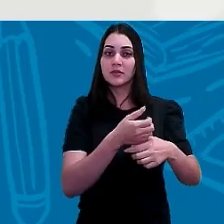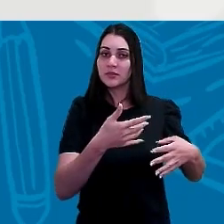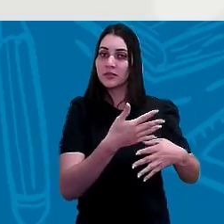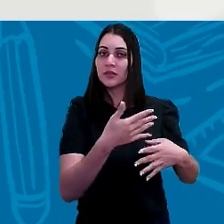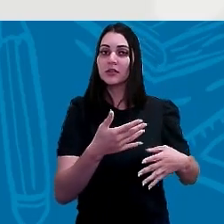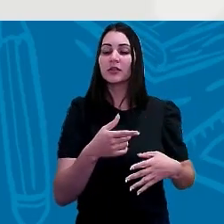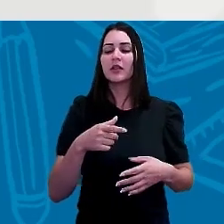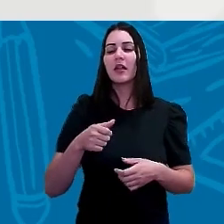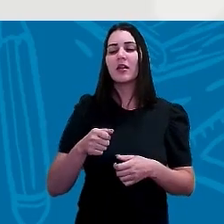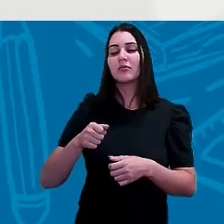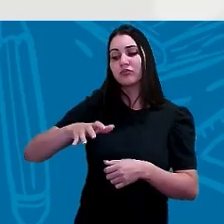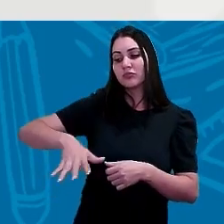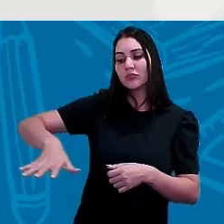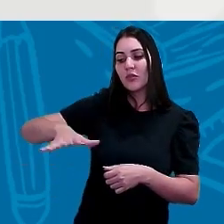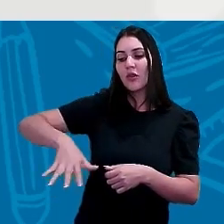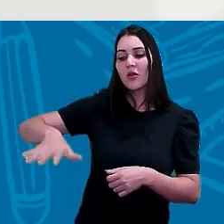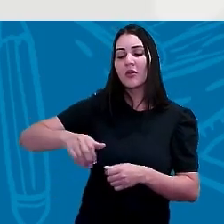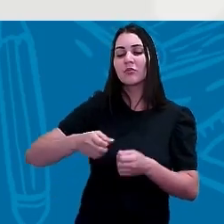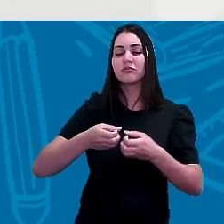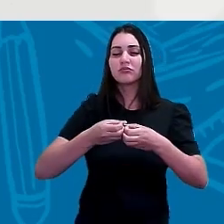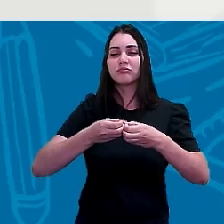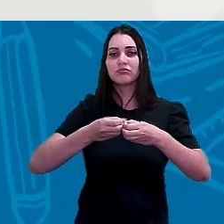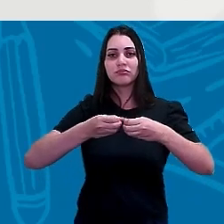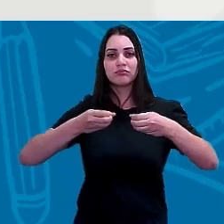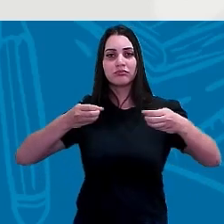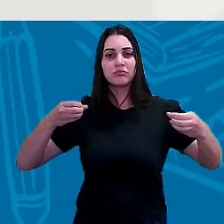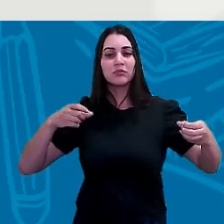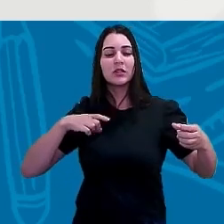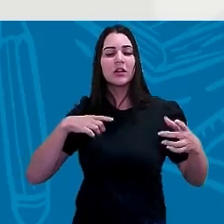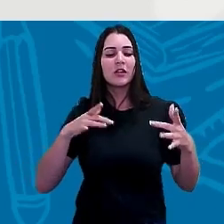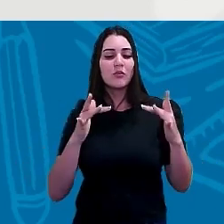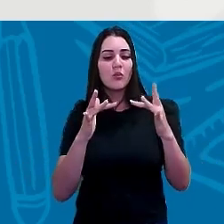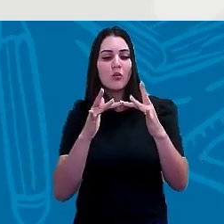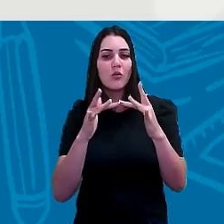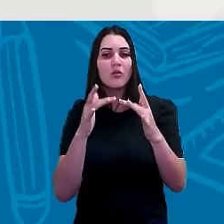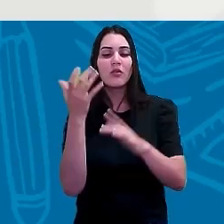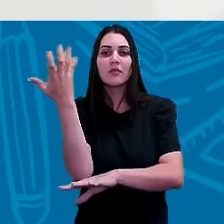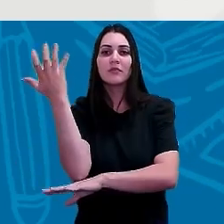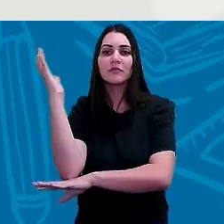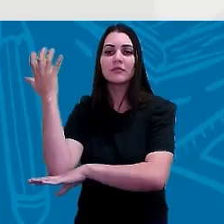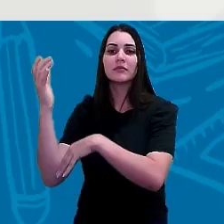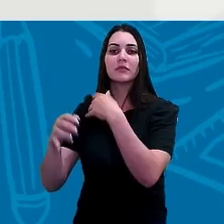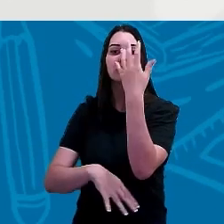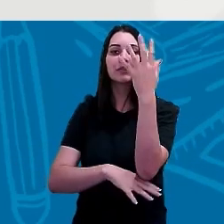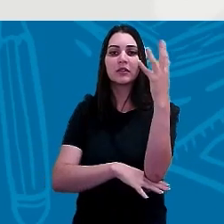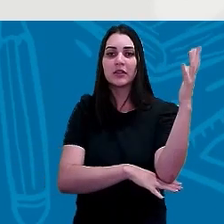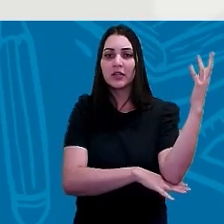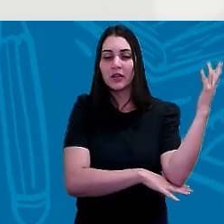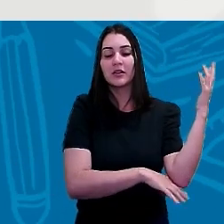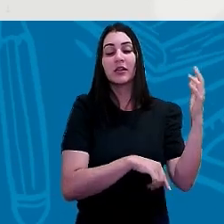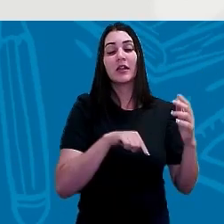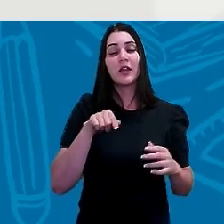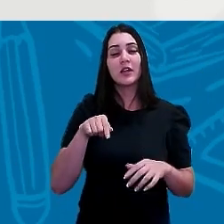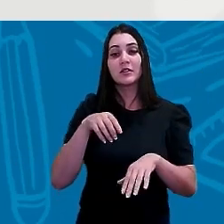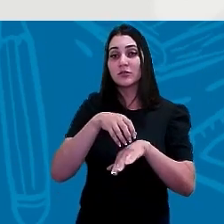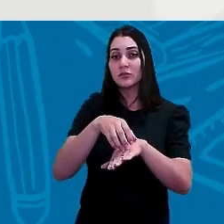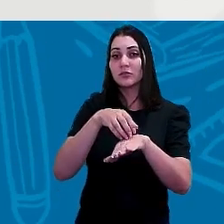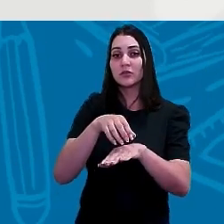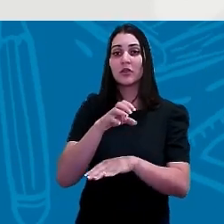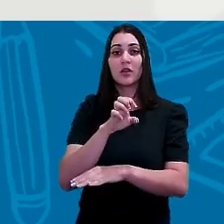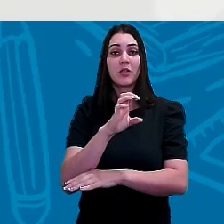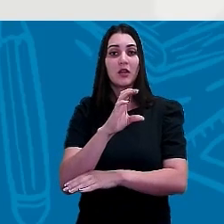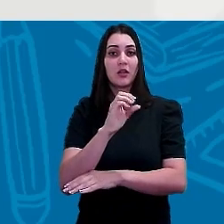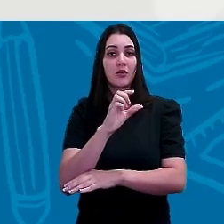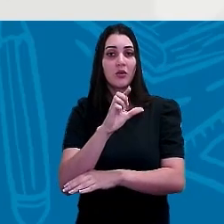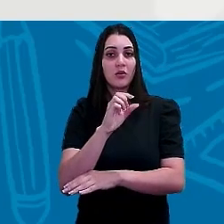um ambiente amplo que você tem aquele contato com a natureza. Então, esse aí já é um ponto turístico ecológico, tá certo,